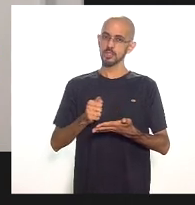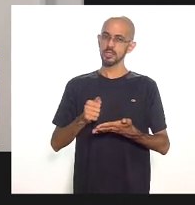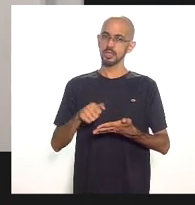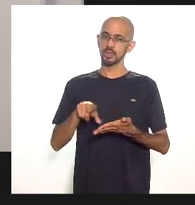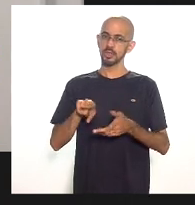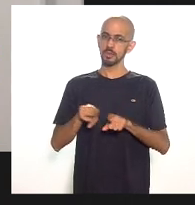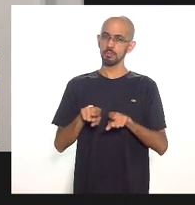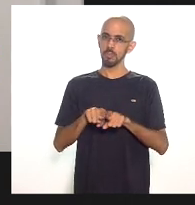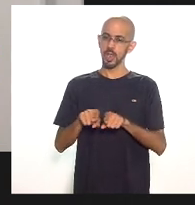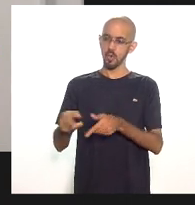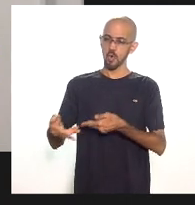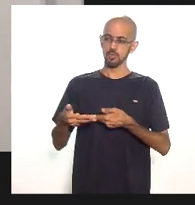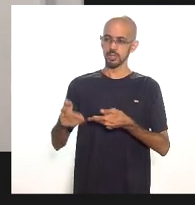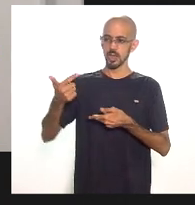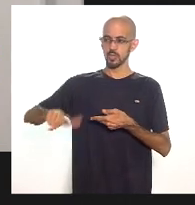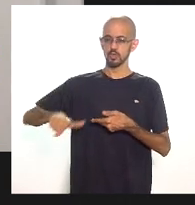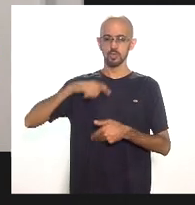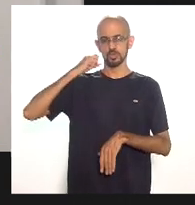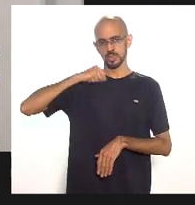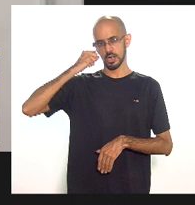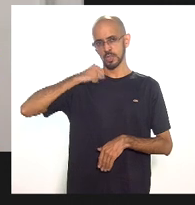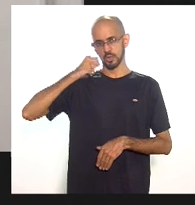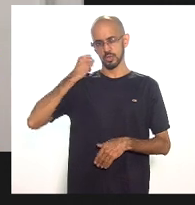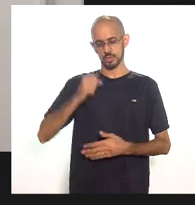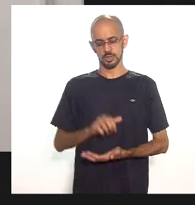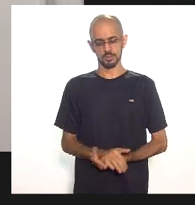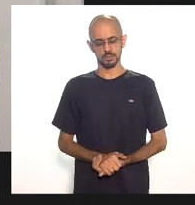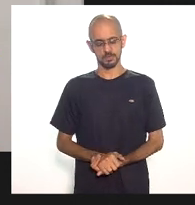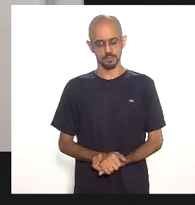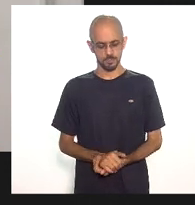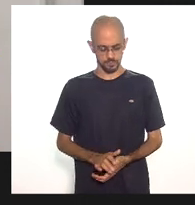estender aos demais senadores. Né?